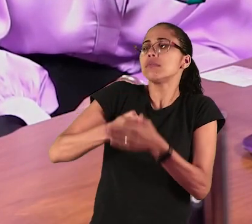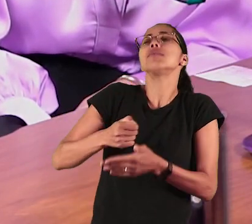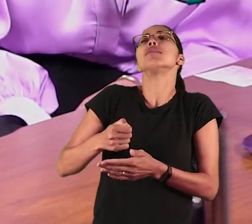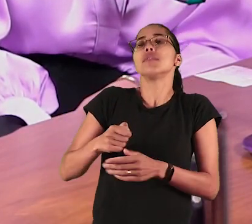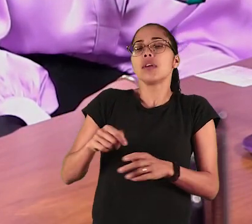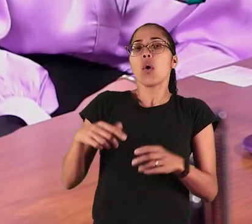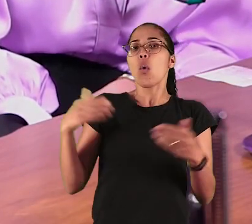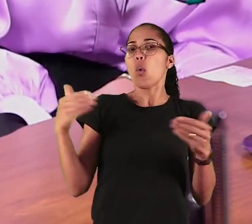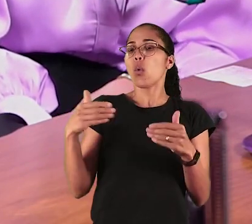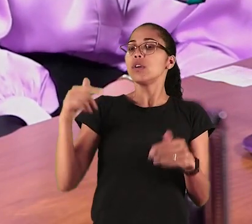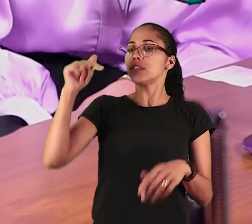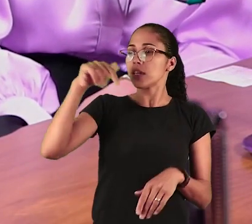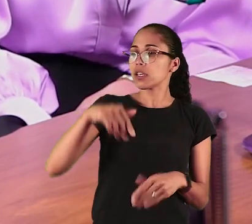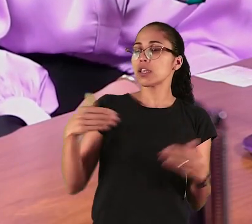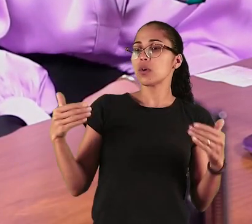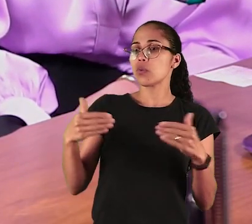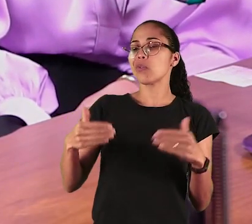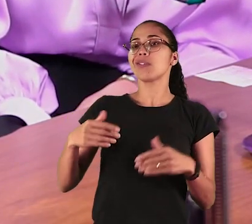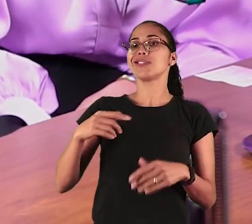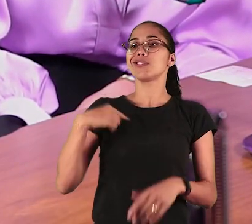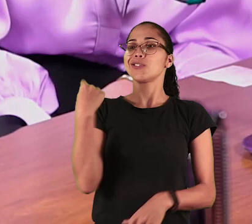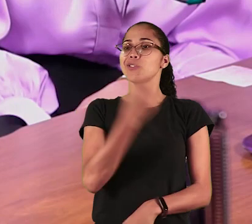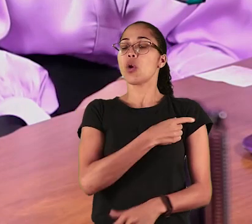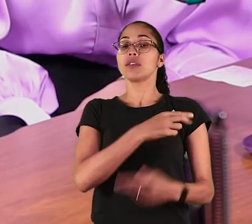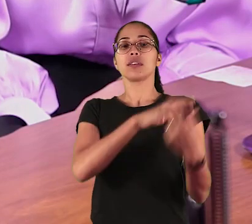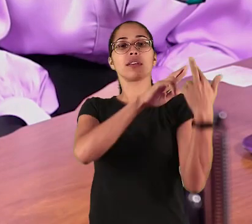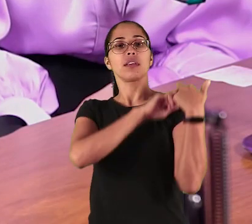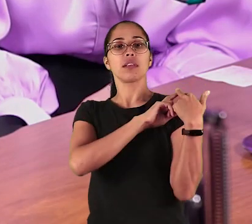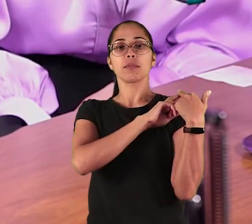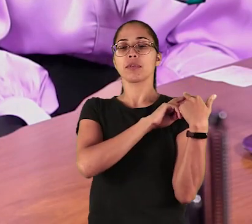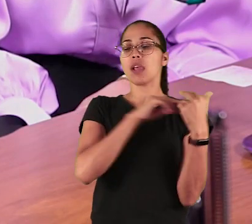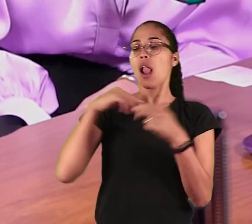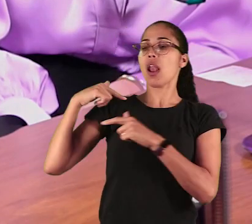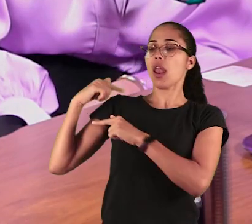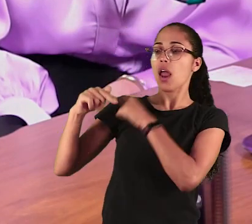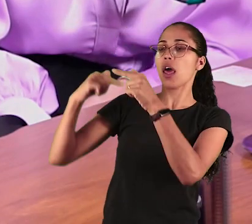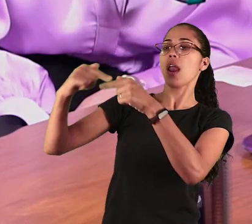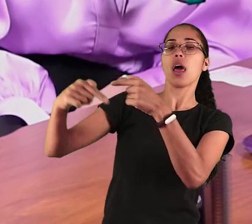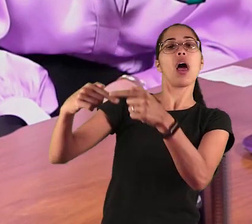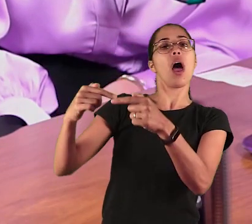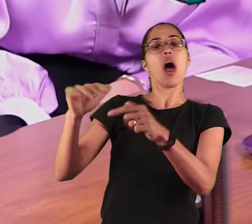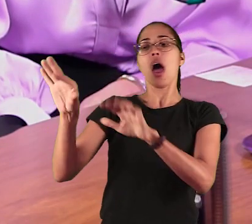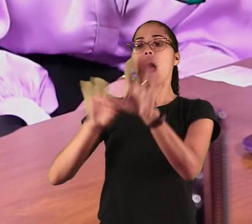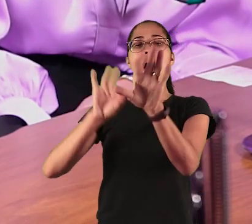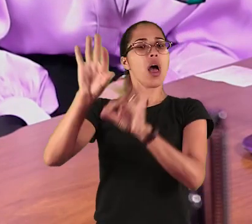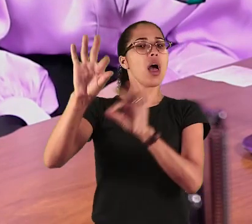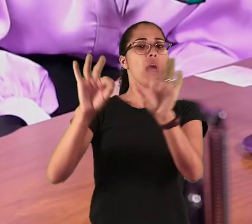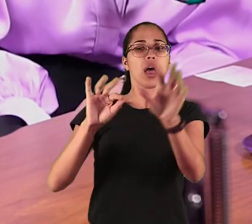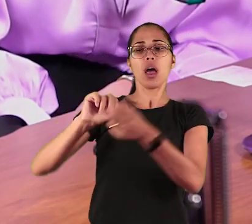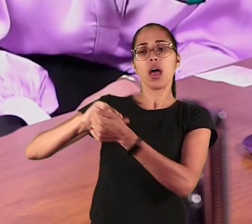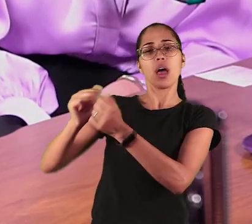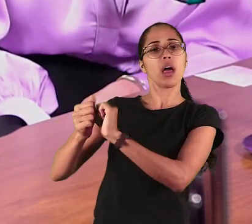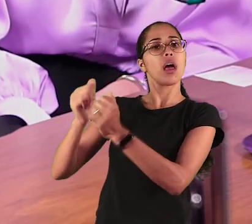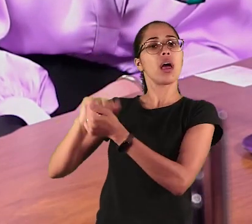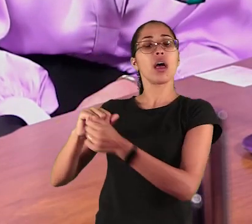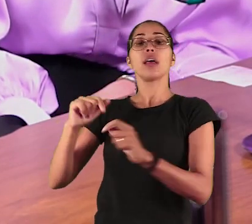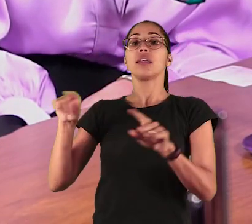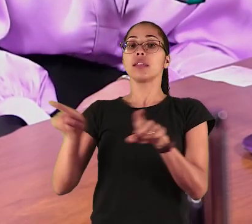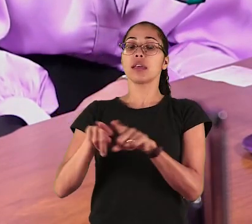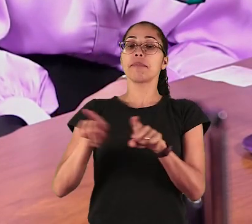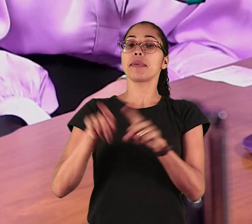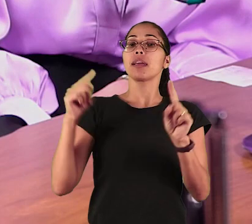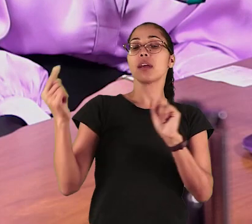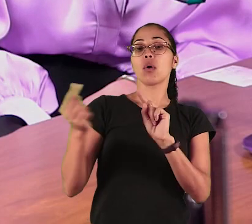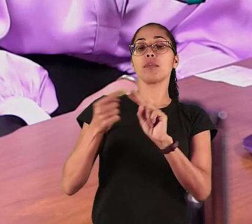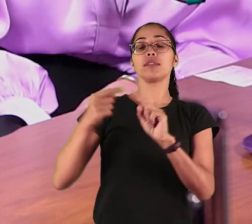esse lugar obviamente agora a gente tá aqui a gente tem essa responsabilidade pelo legado pelos caminhos diferentes mas eu acho que a gente tem uma